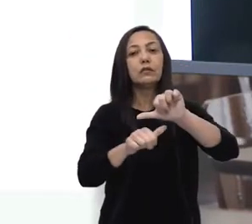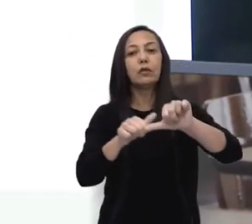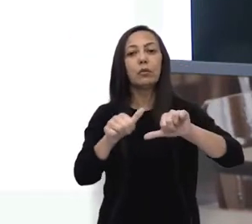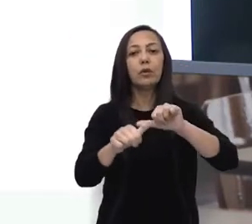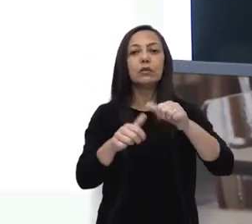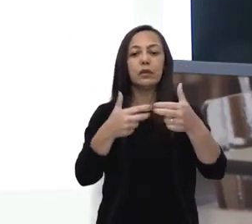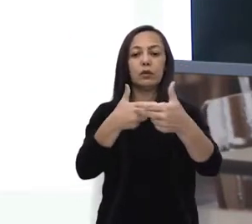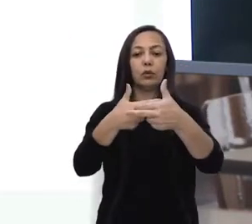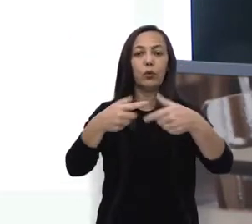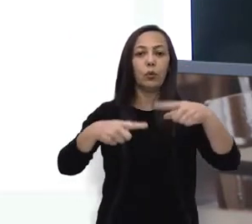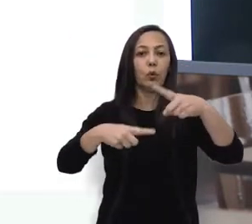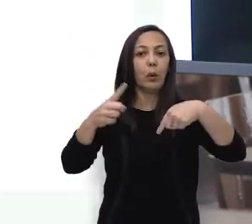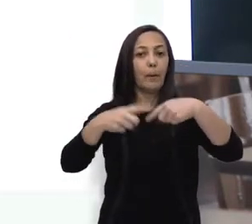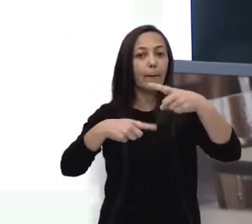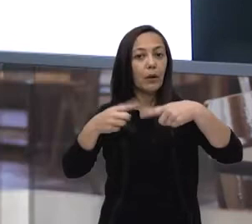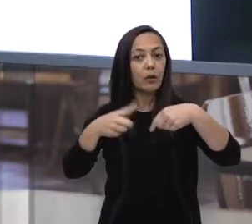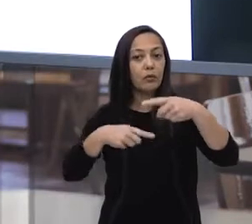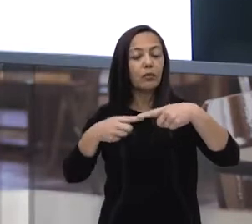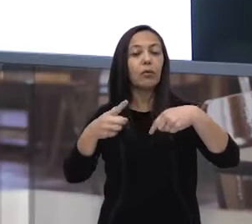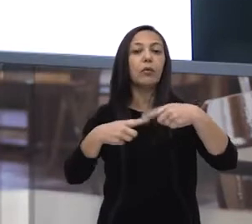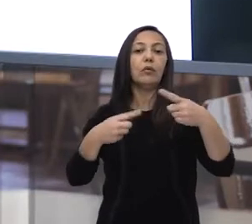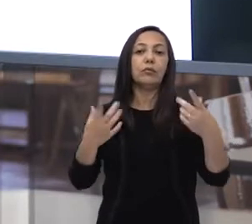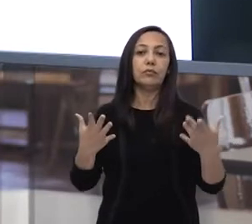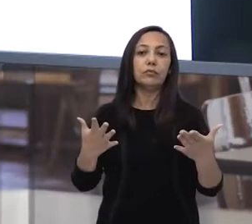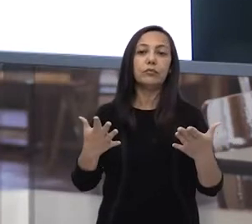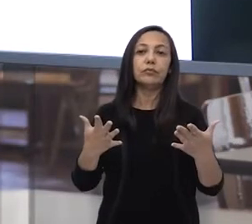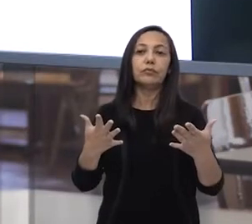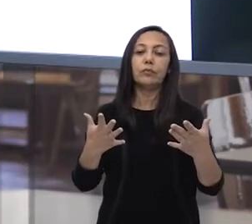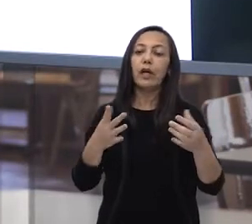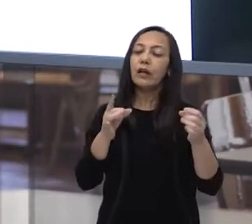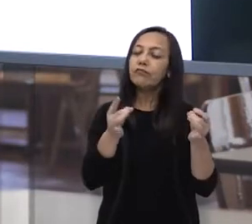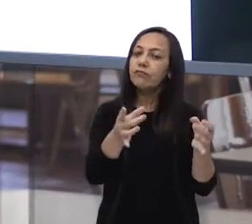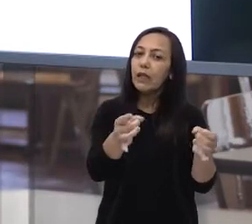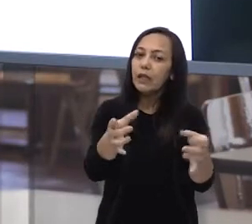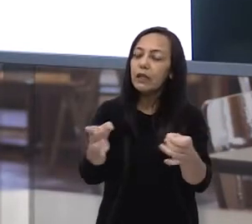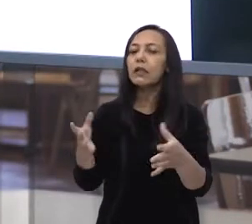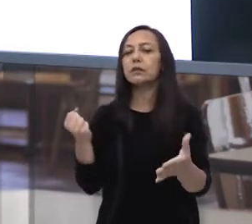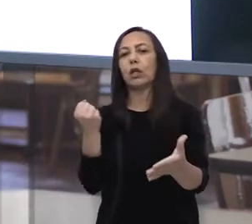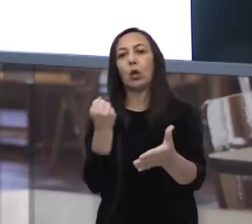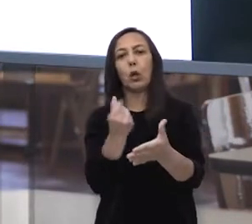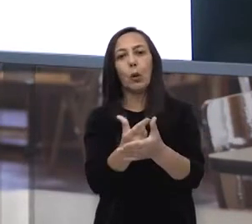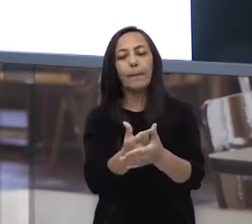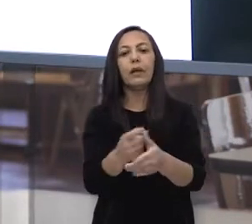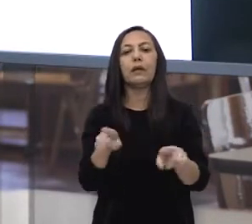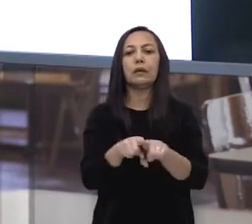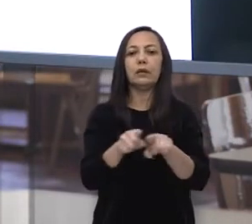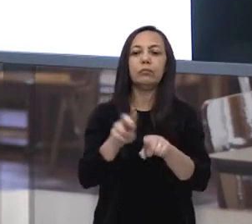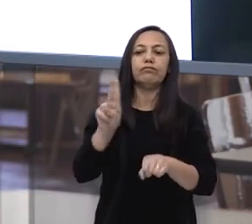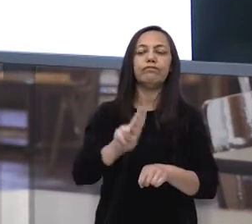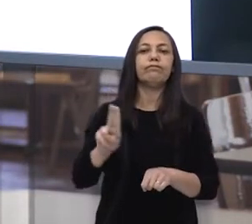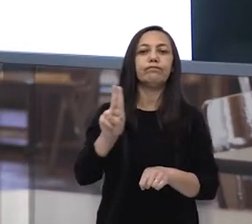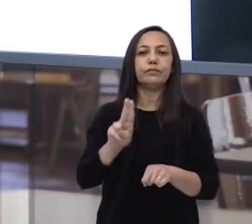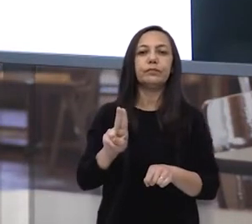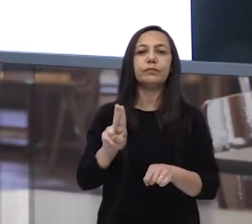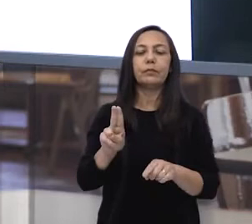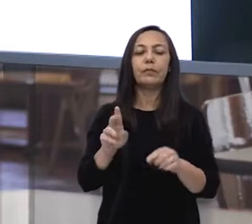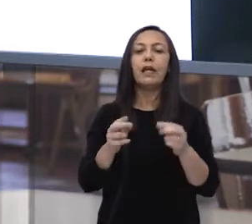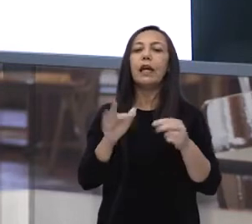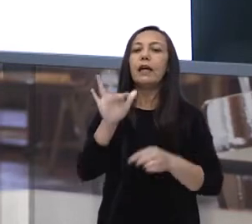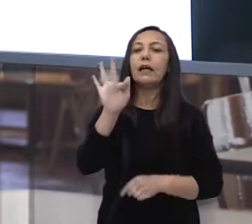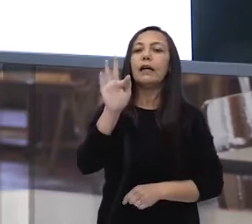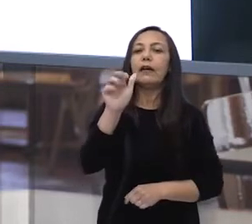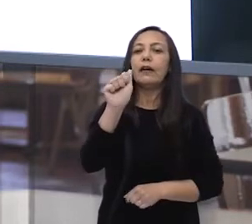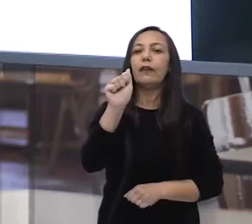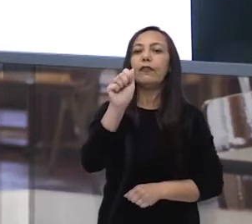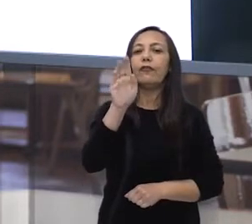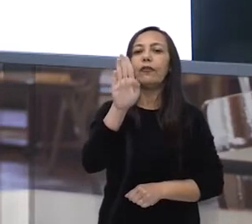em produtos, né, a produção para um consumidor final. E fábrica e